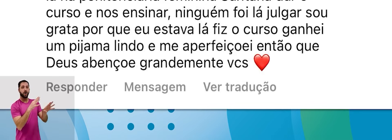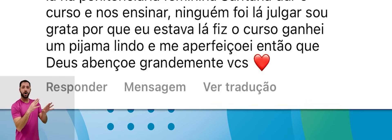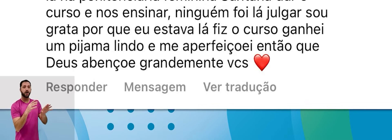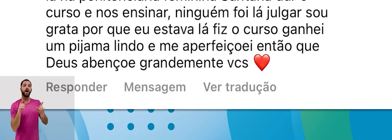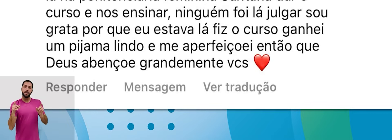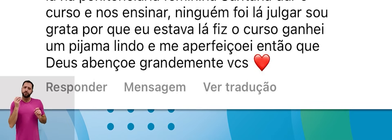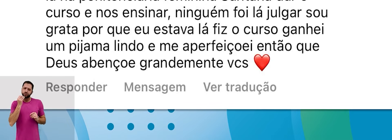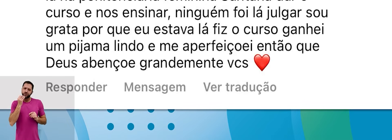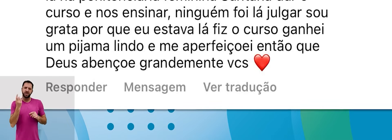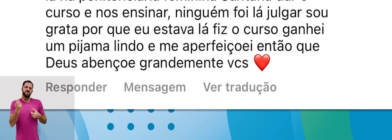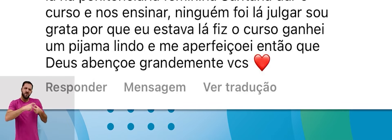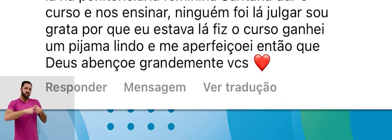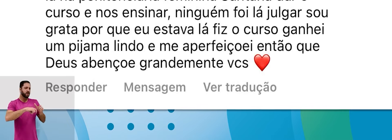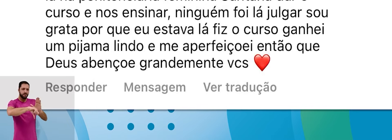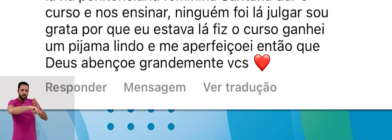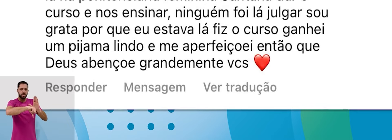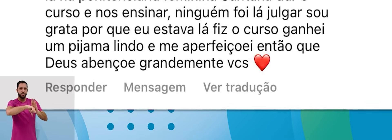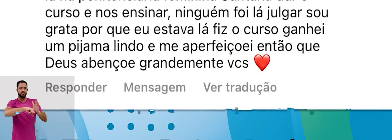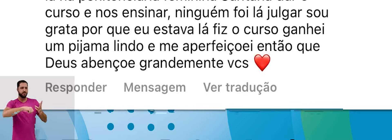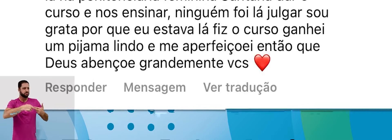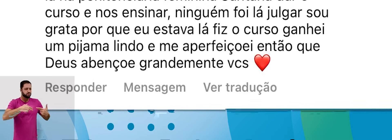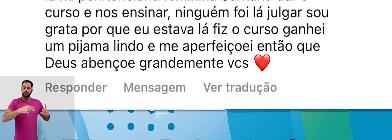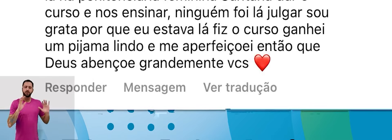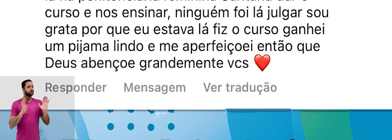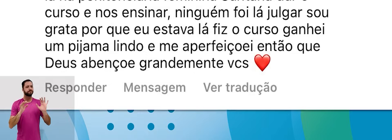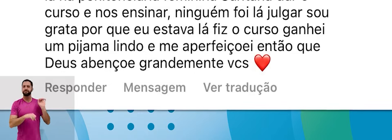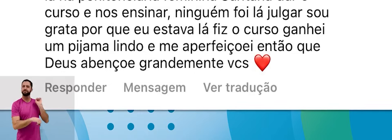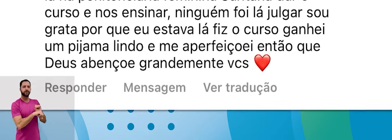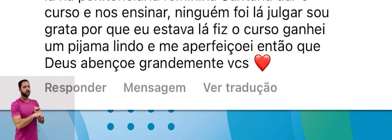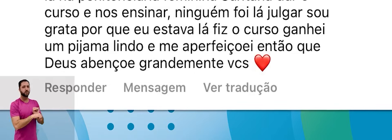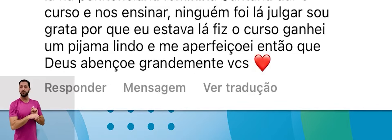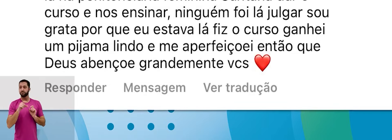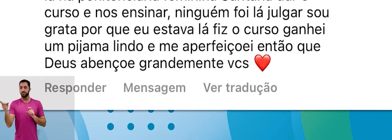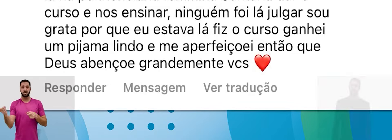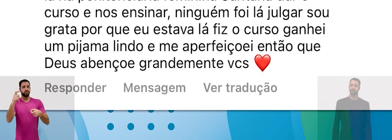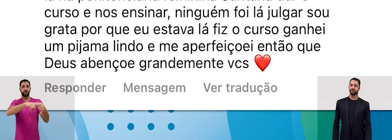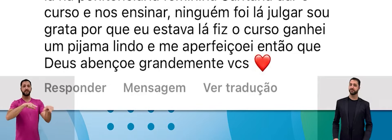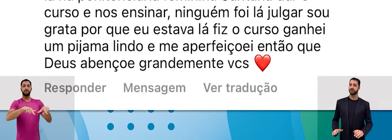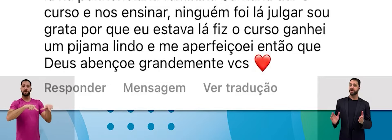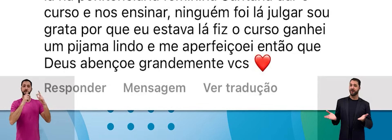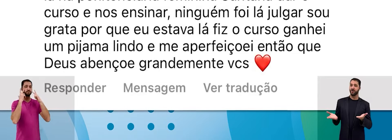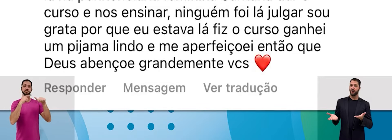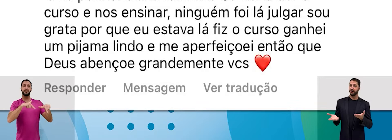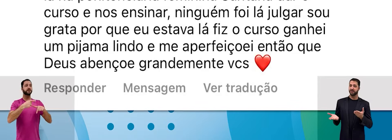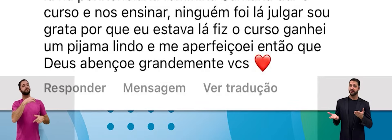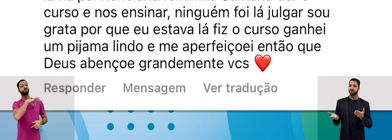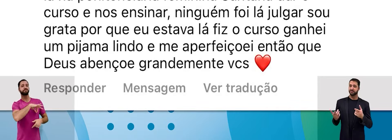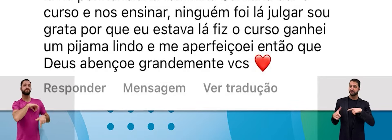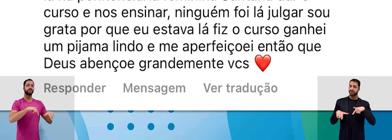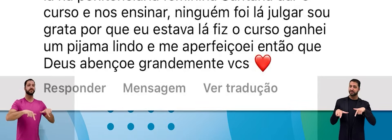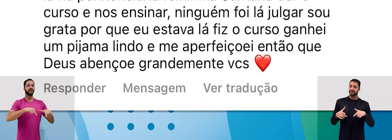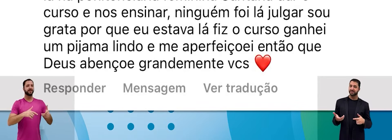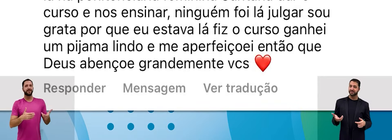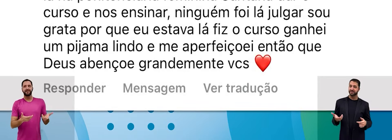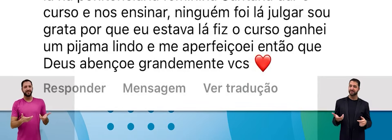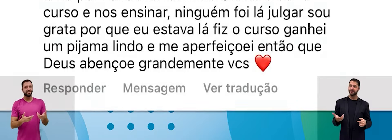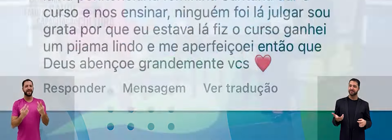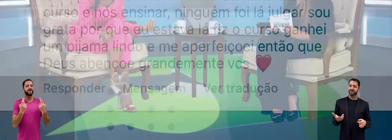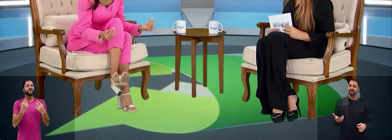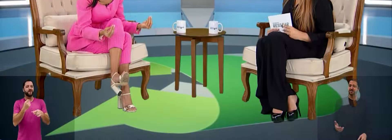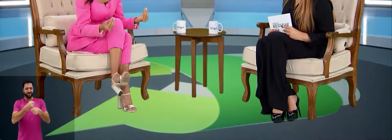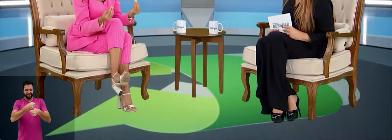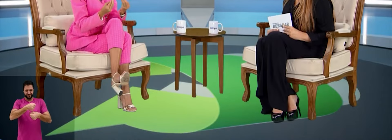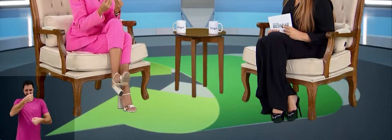estava reclusa, saiu, ela poderia voltar para o crime? Poderia. Mas e agora o que, que a gente fez? A gente deu uma